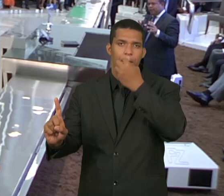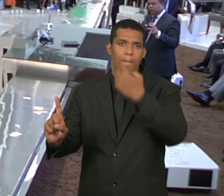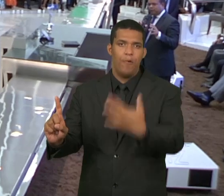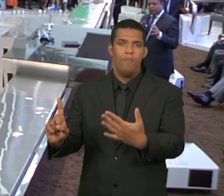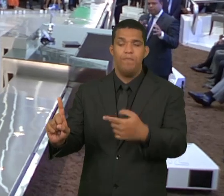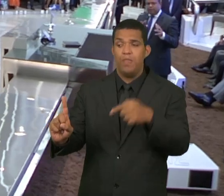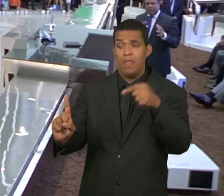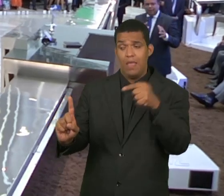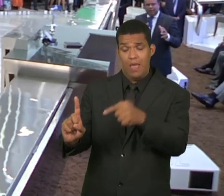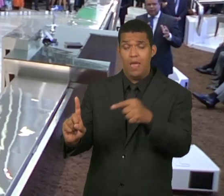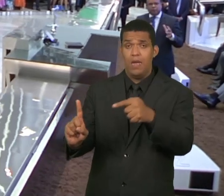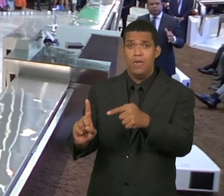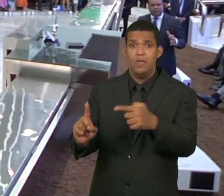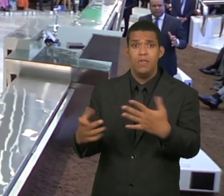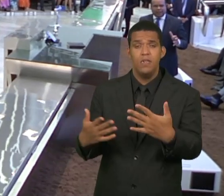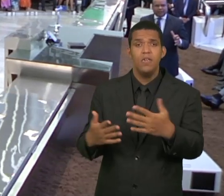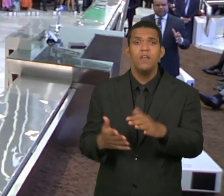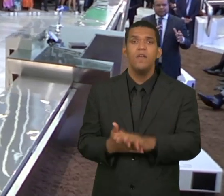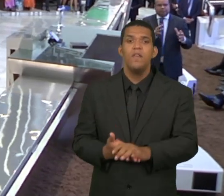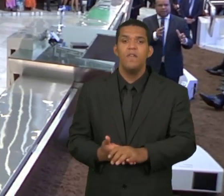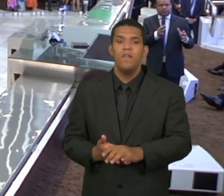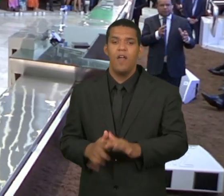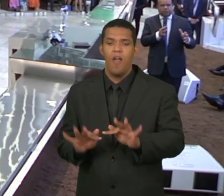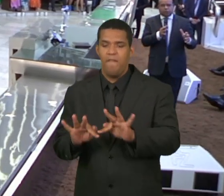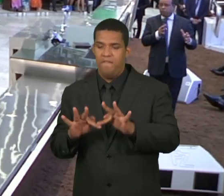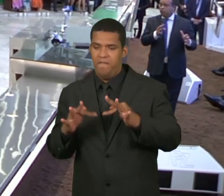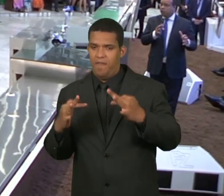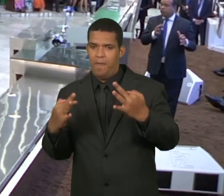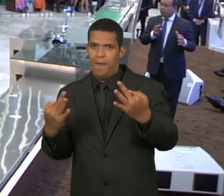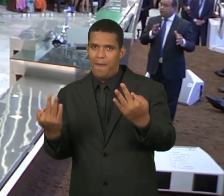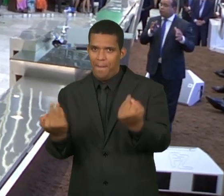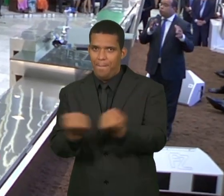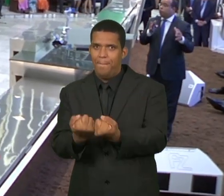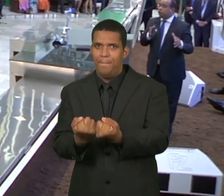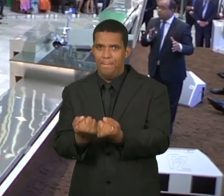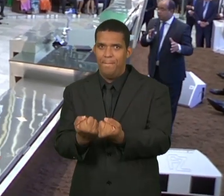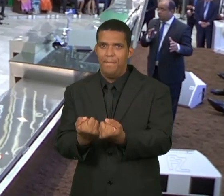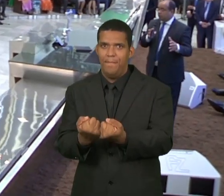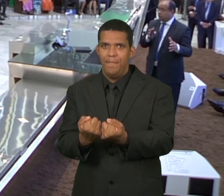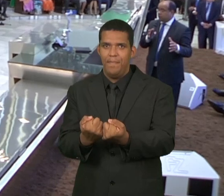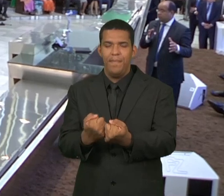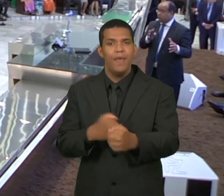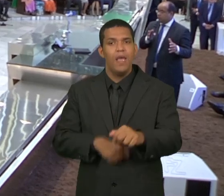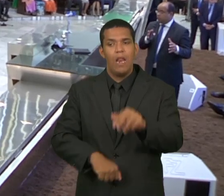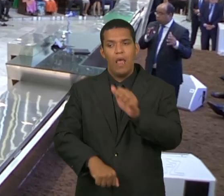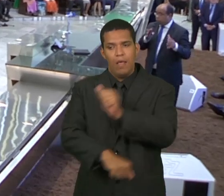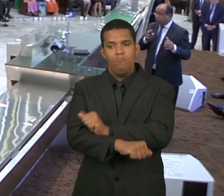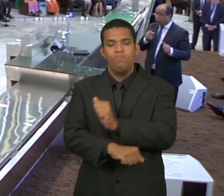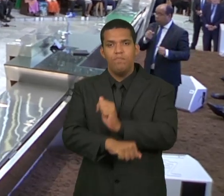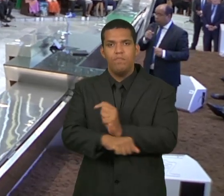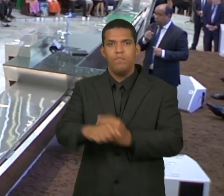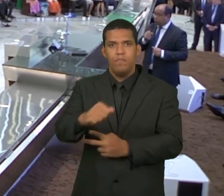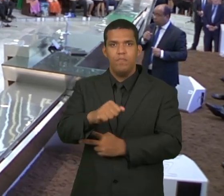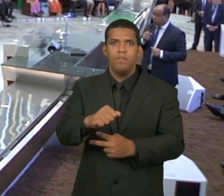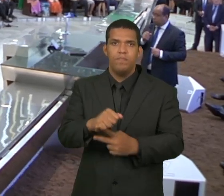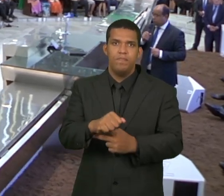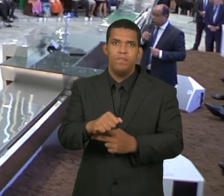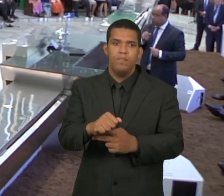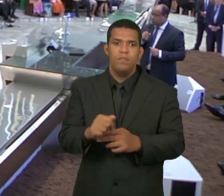Colocou ele numa família evangélica da Assembleia de Deus em Missouri, nos Estados